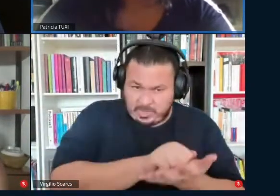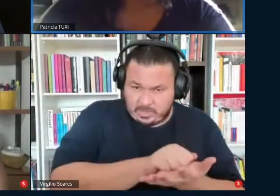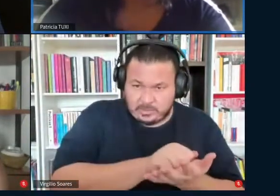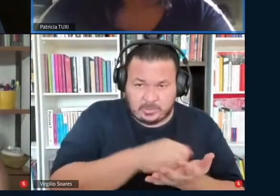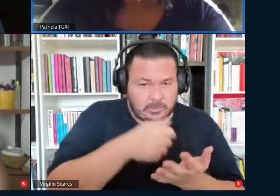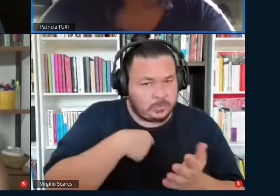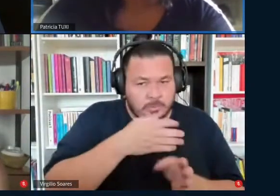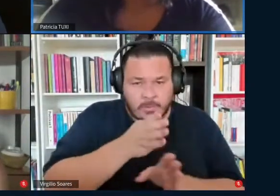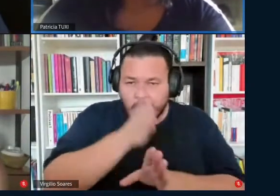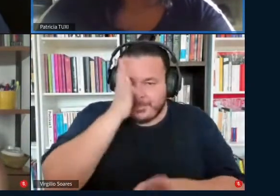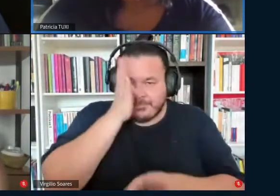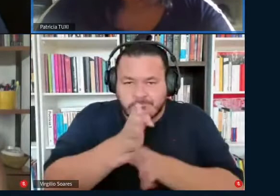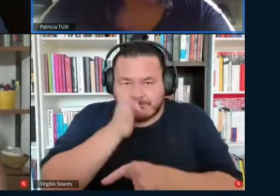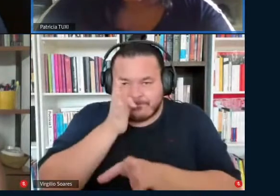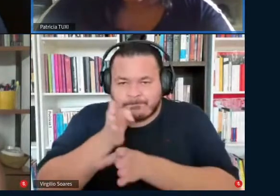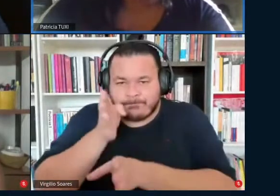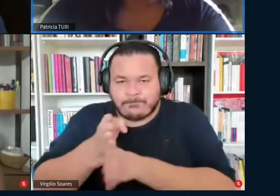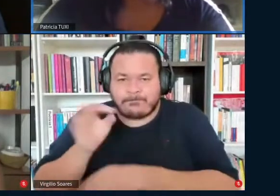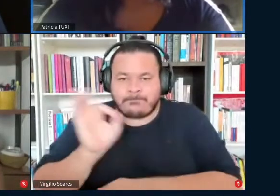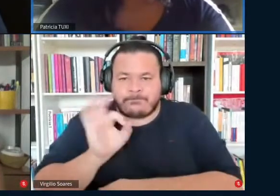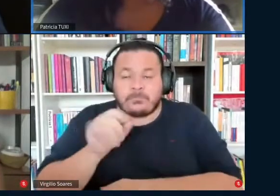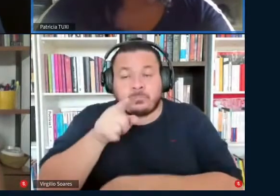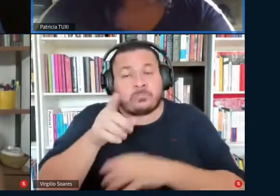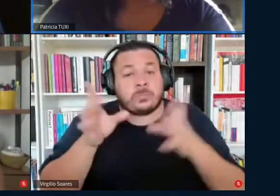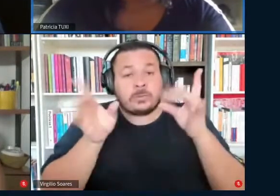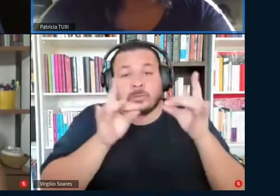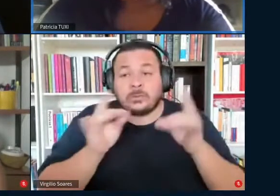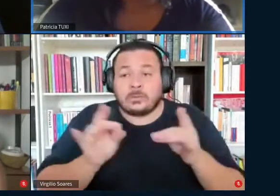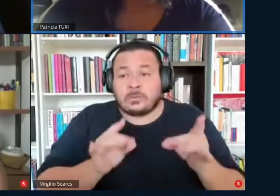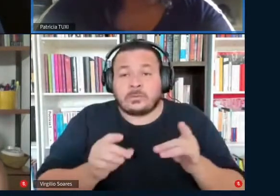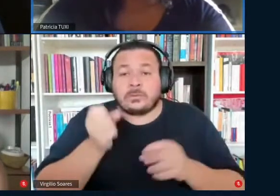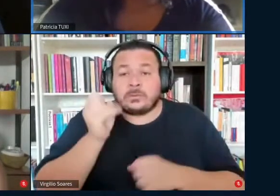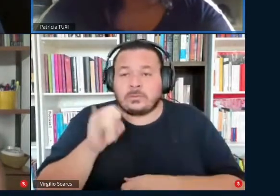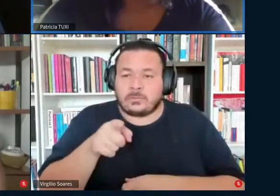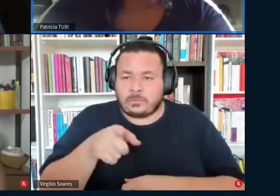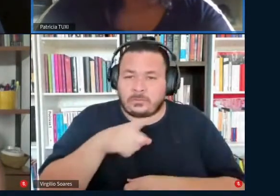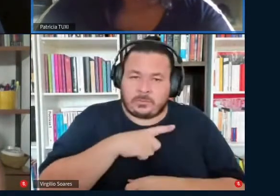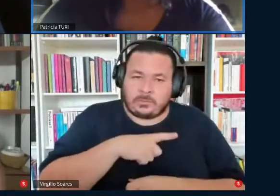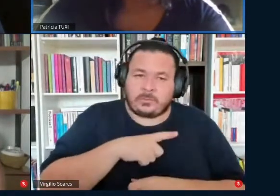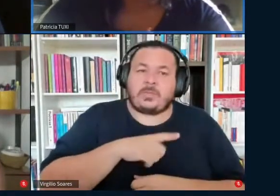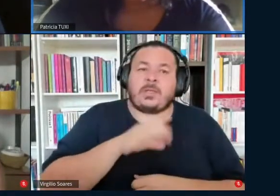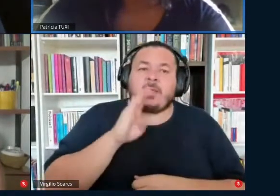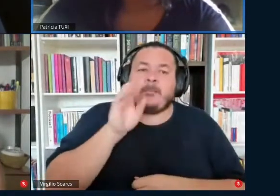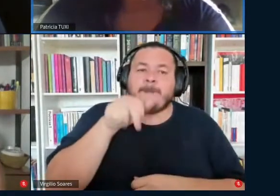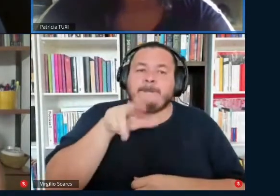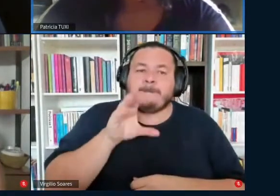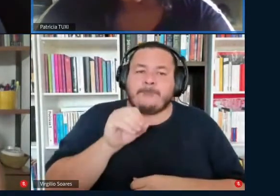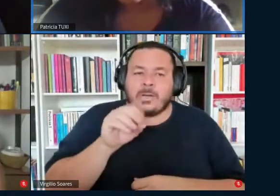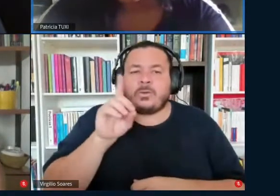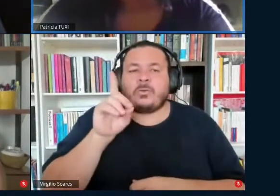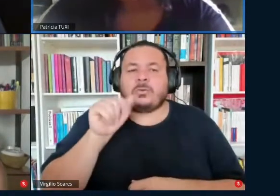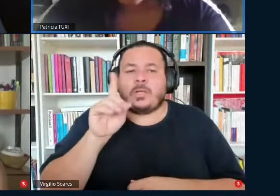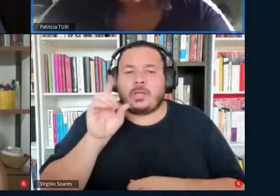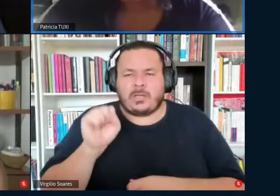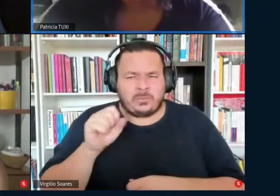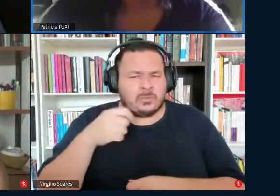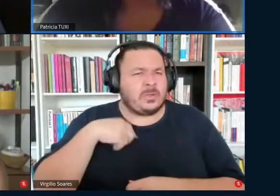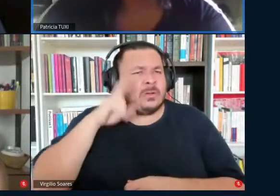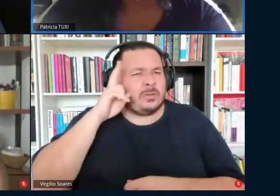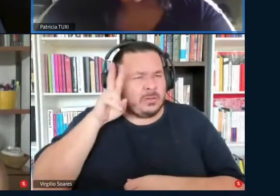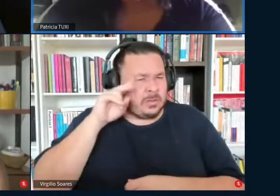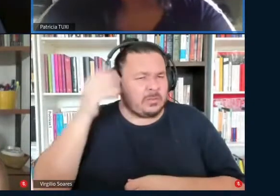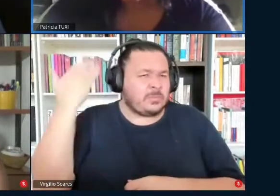não localizei também, quando você descreve, se vocês têm um banco de dados com esses termos. Eu lembro que foi